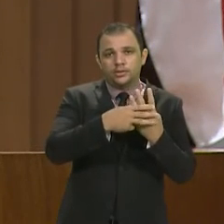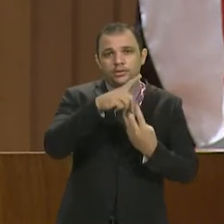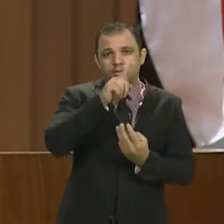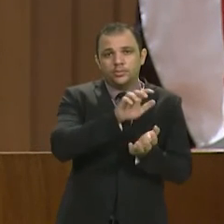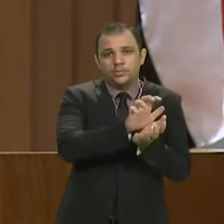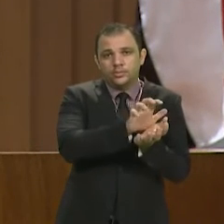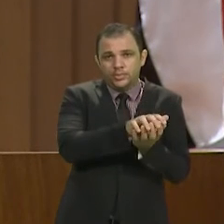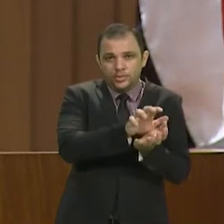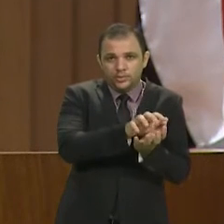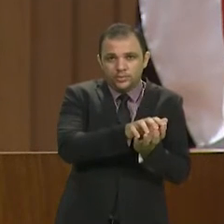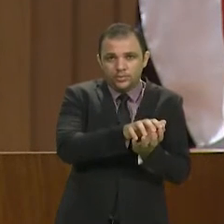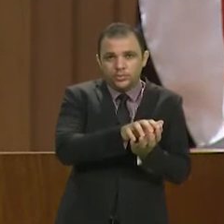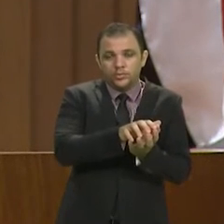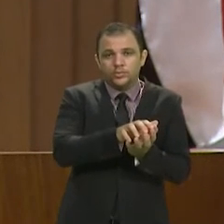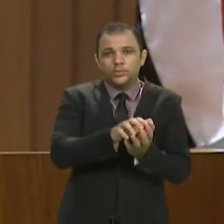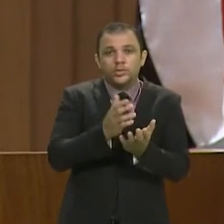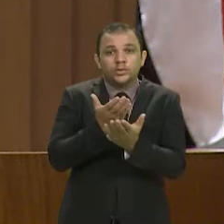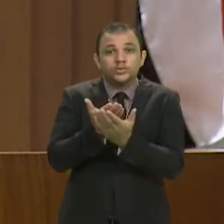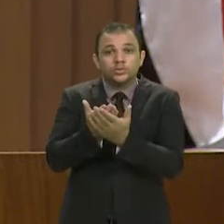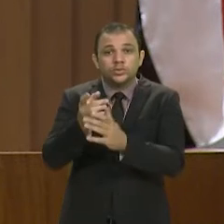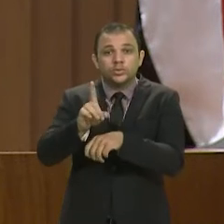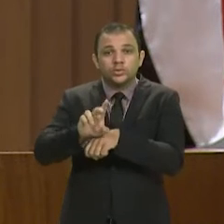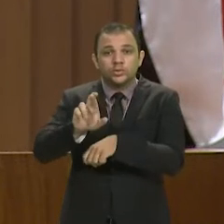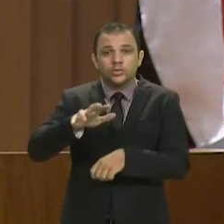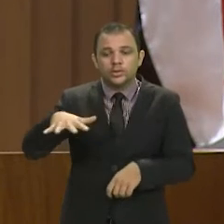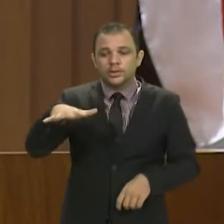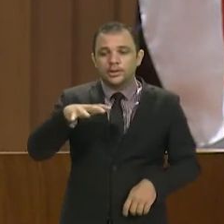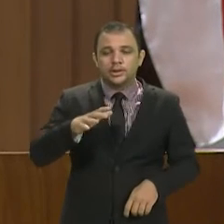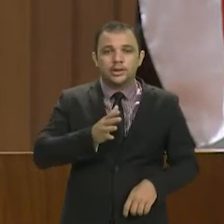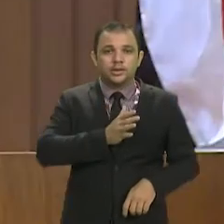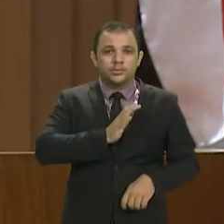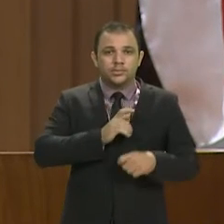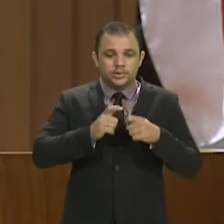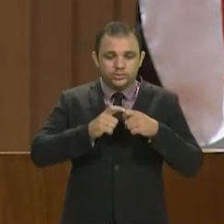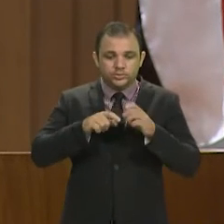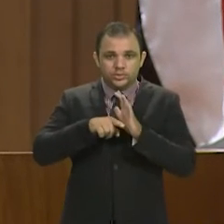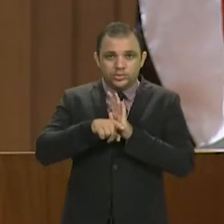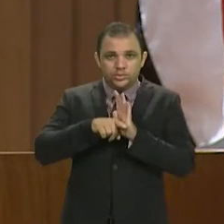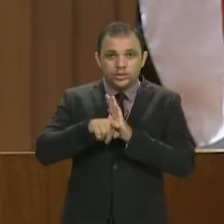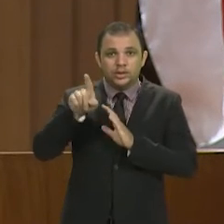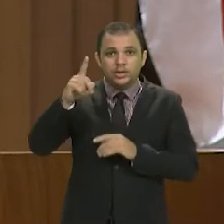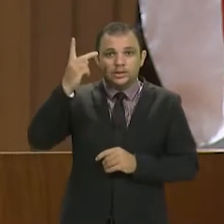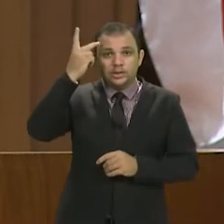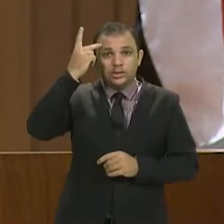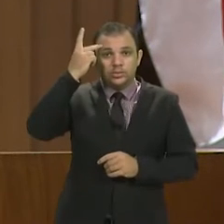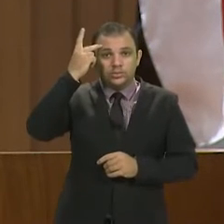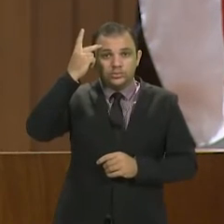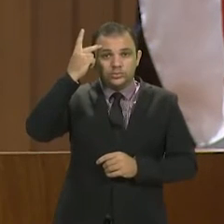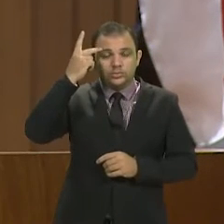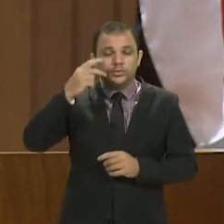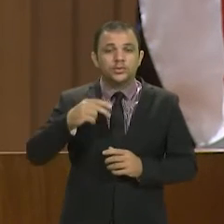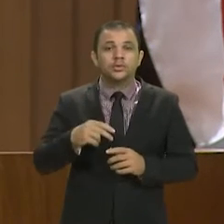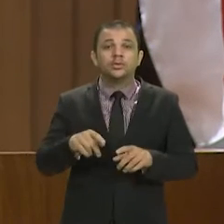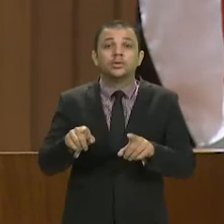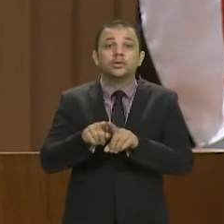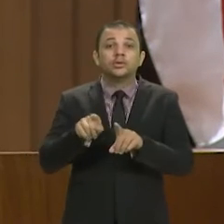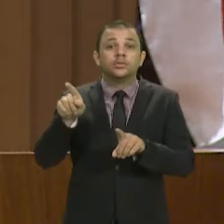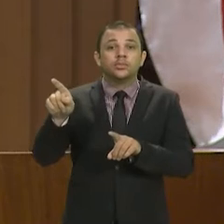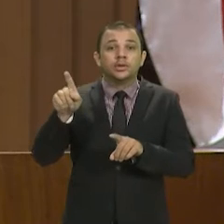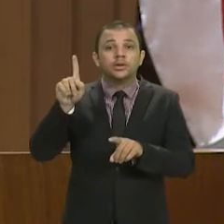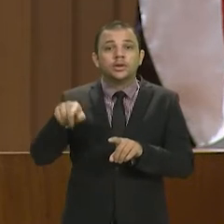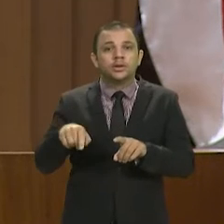pela Universidade de São Paulo, foi diretor do Centro de Intervenções em Doenças Estruturais do